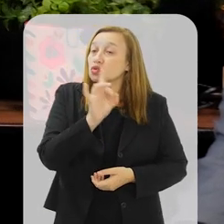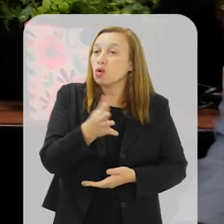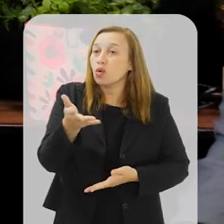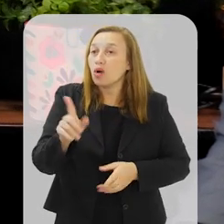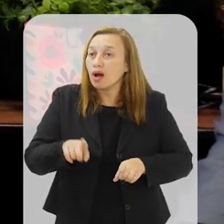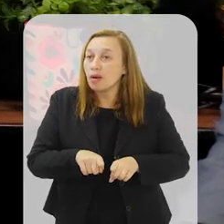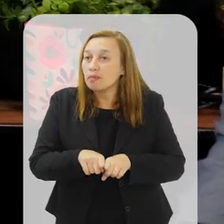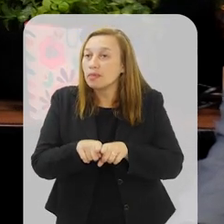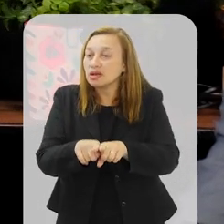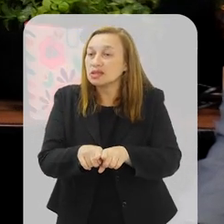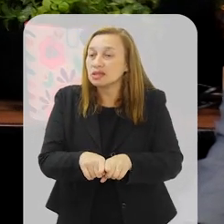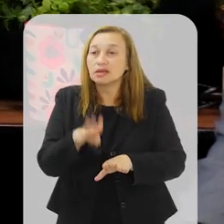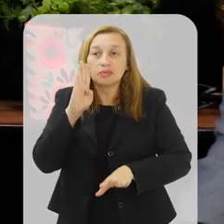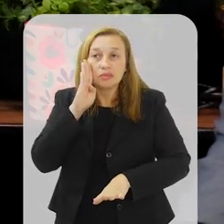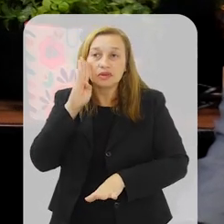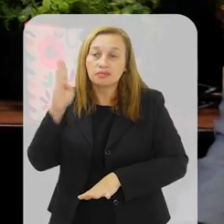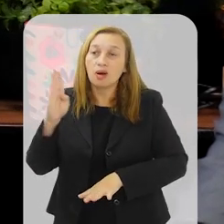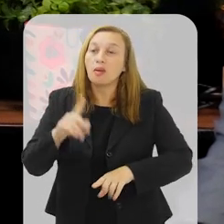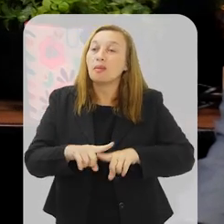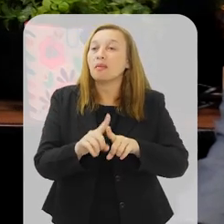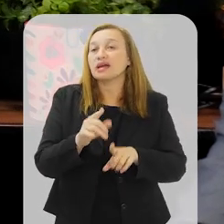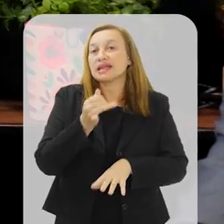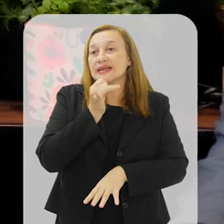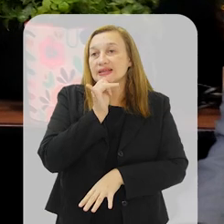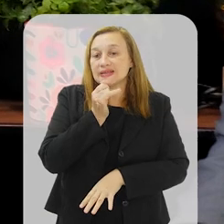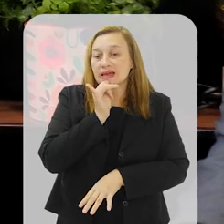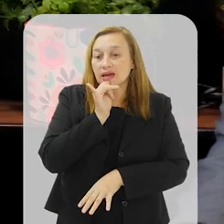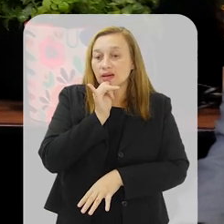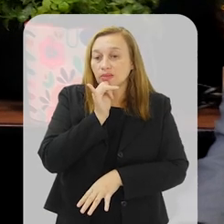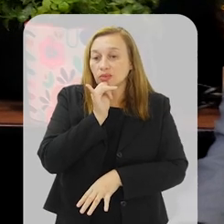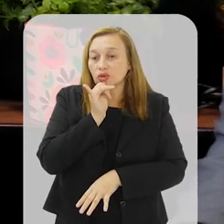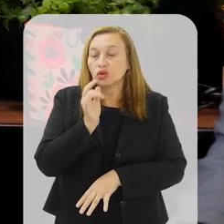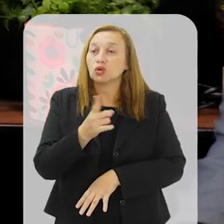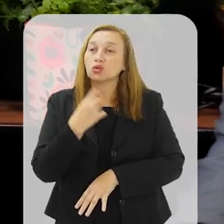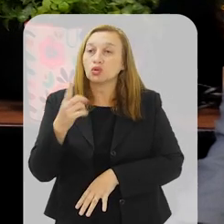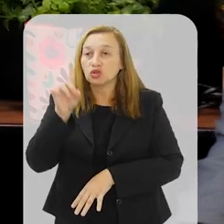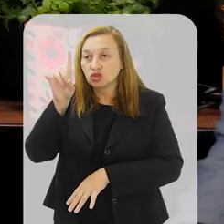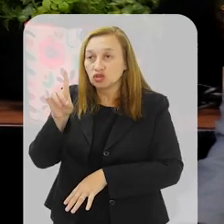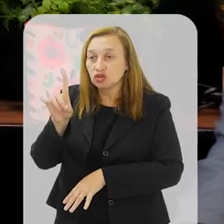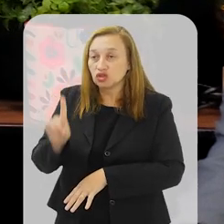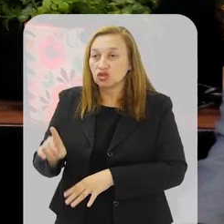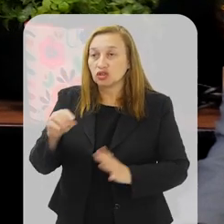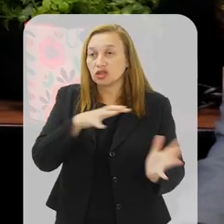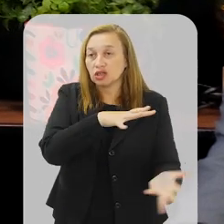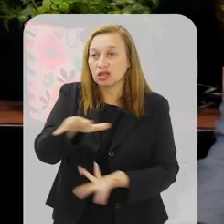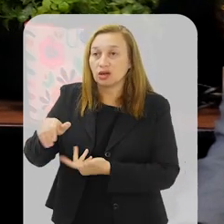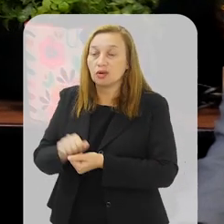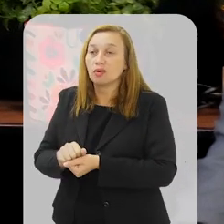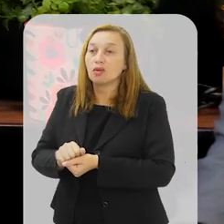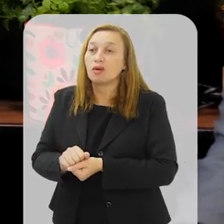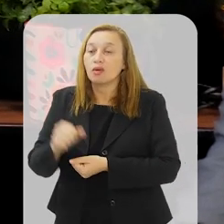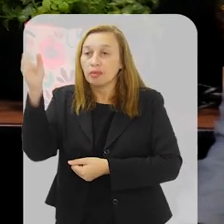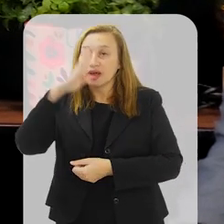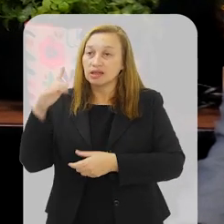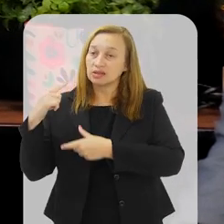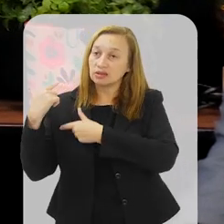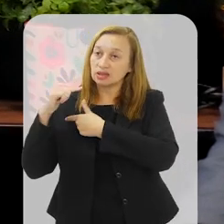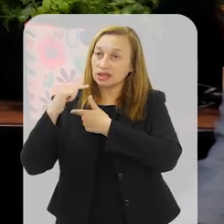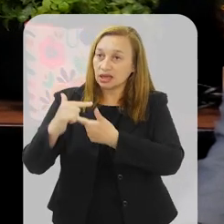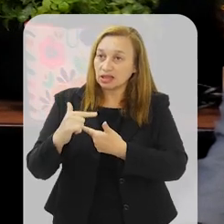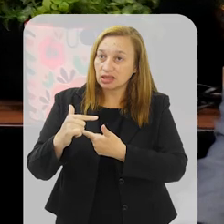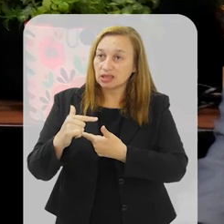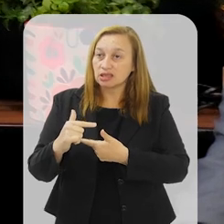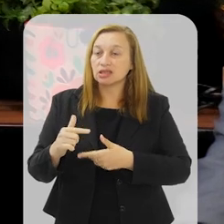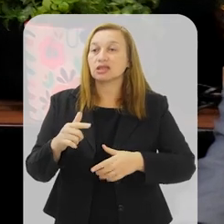só a parcerias bem fundamentadas mas por exemplo no nosso direito internacional o Brasil tem tradição